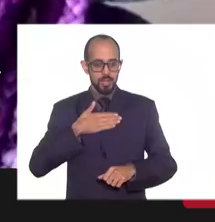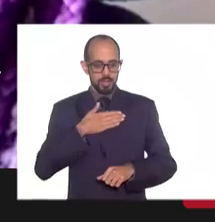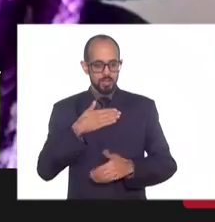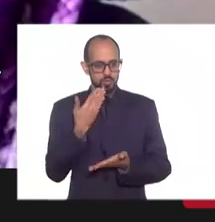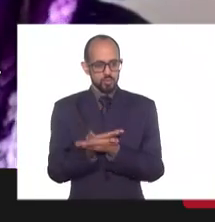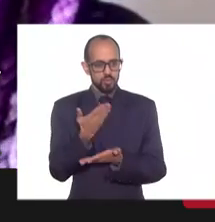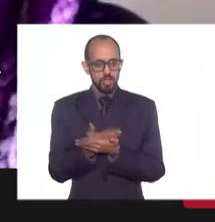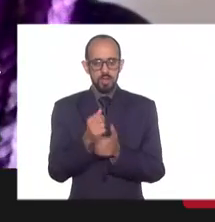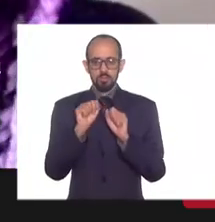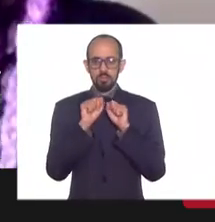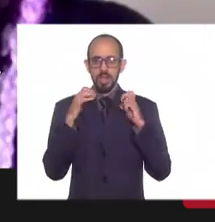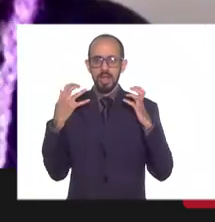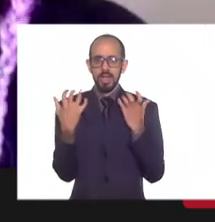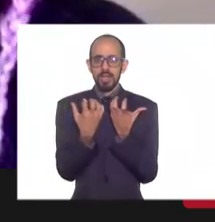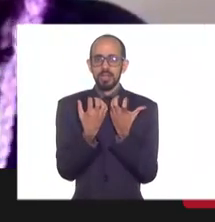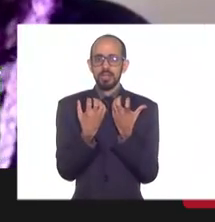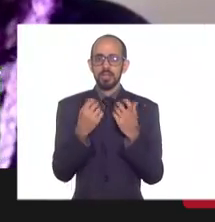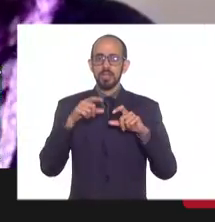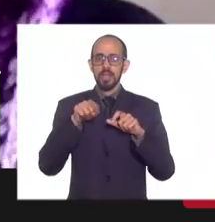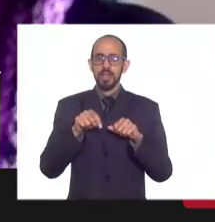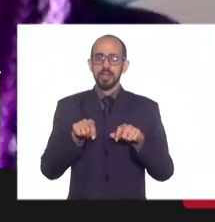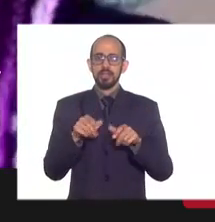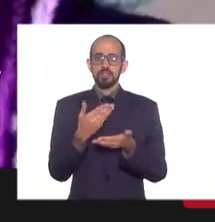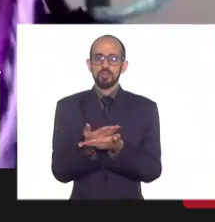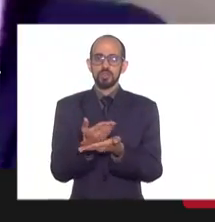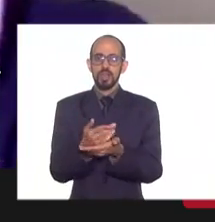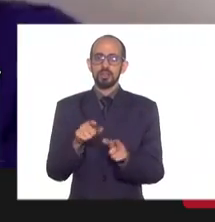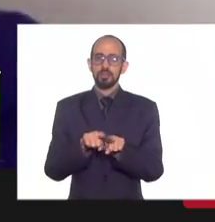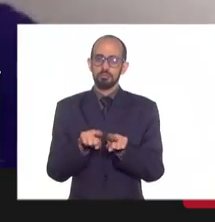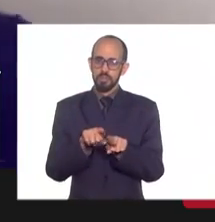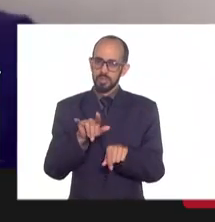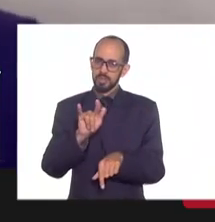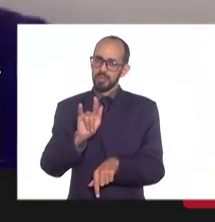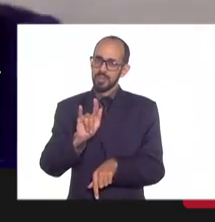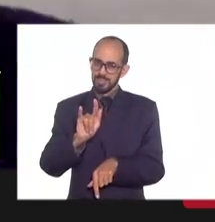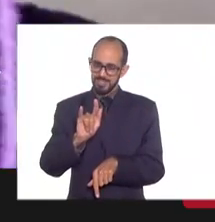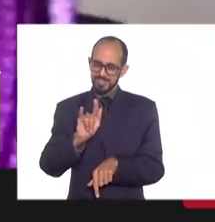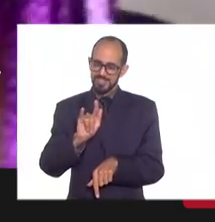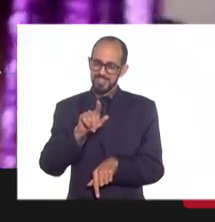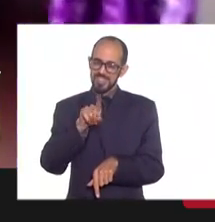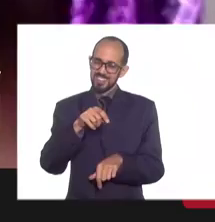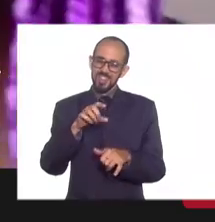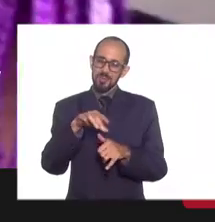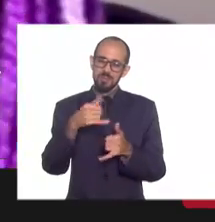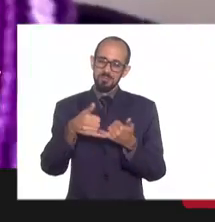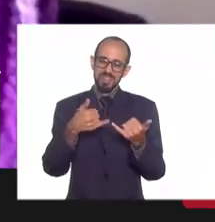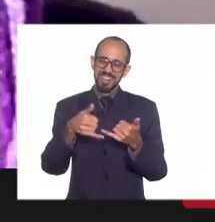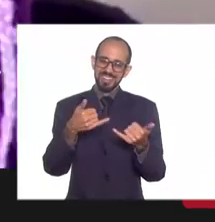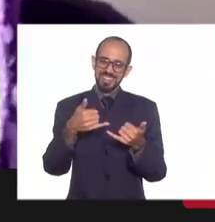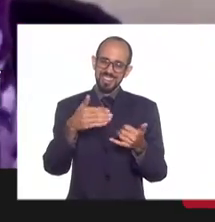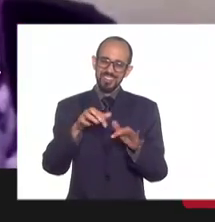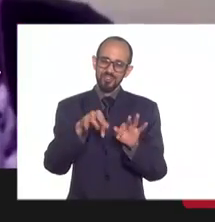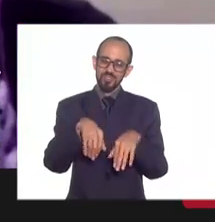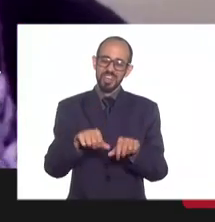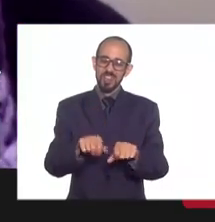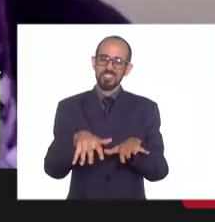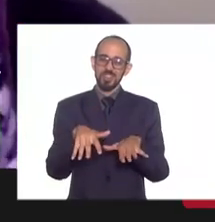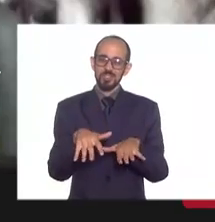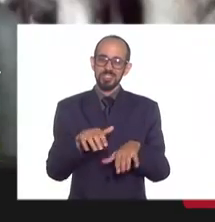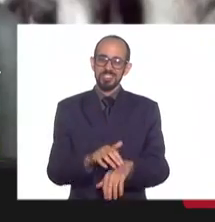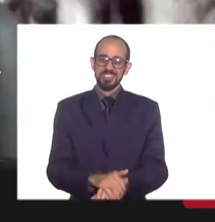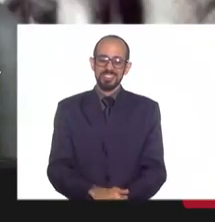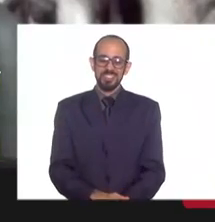estudar na Ilha Grande com certeza mas enfim brincadeirinhas aqui no final dessa audiência